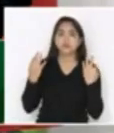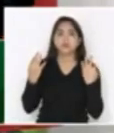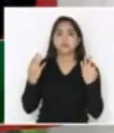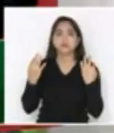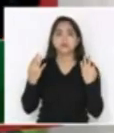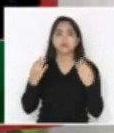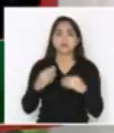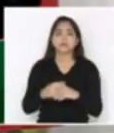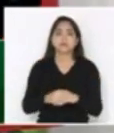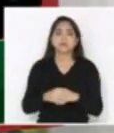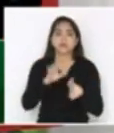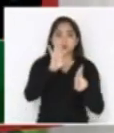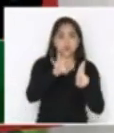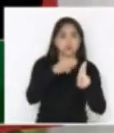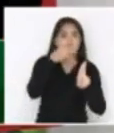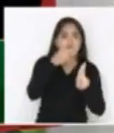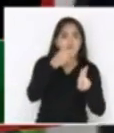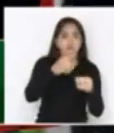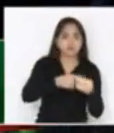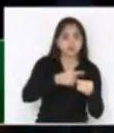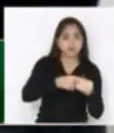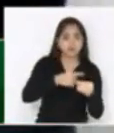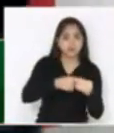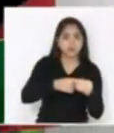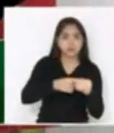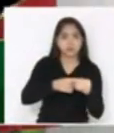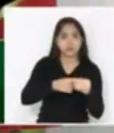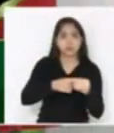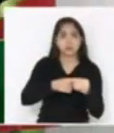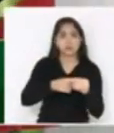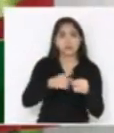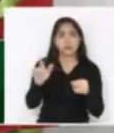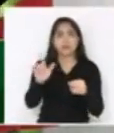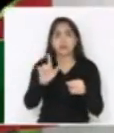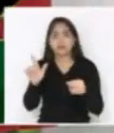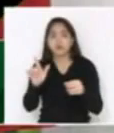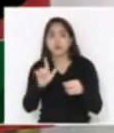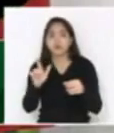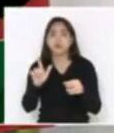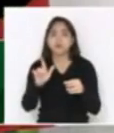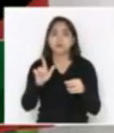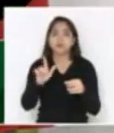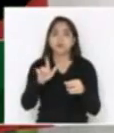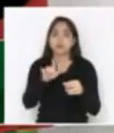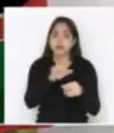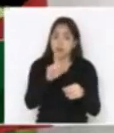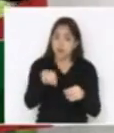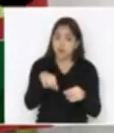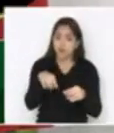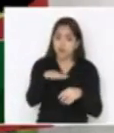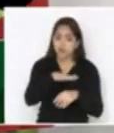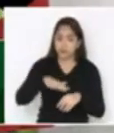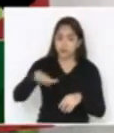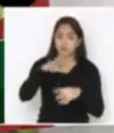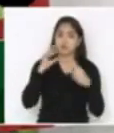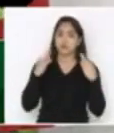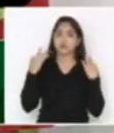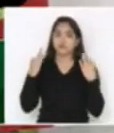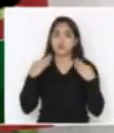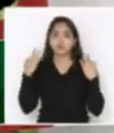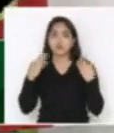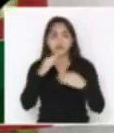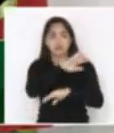Uruçanga, Lauro Miller, né? Passa para o Santana, vai ser uma região turística. Vai ser uma região, quem desce da